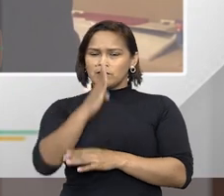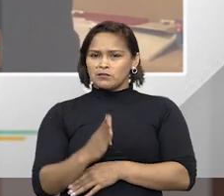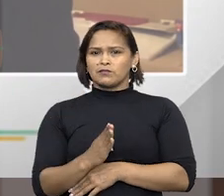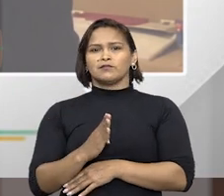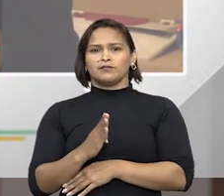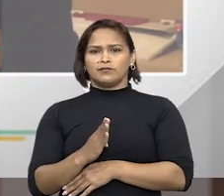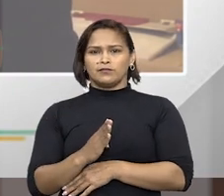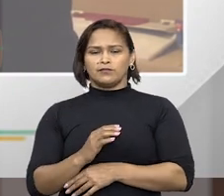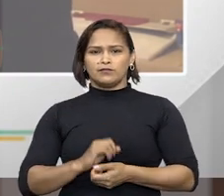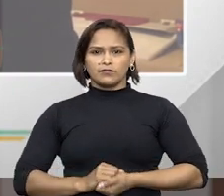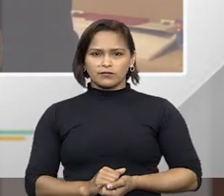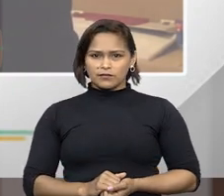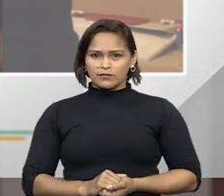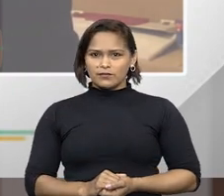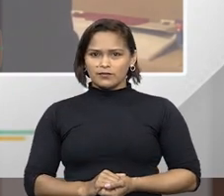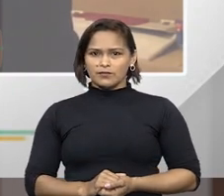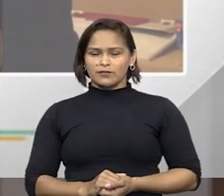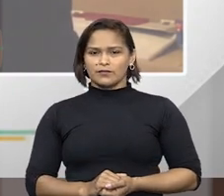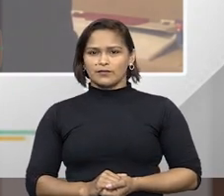Brasil.